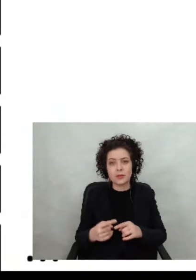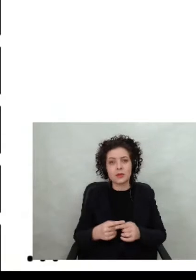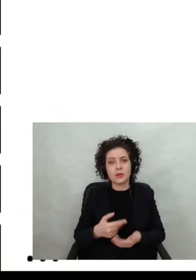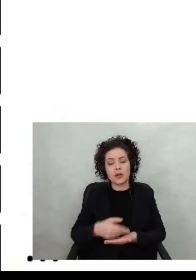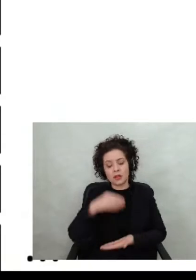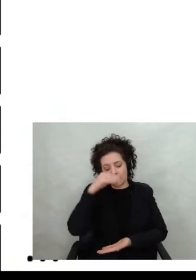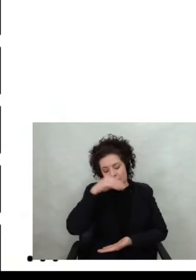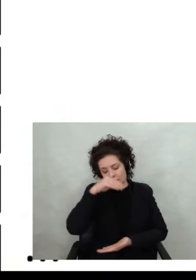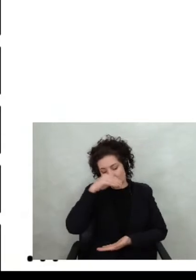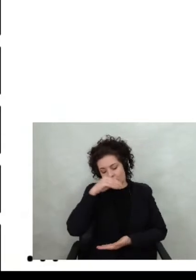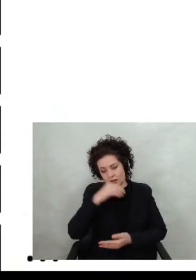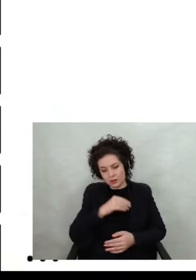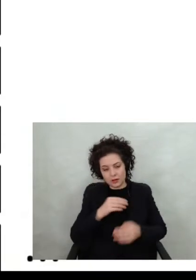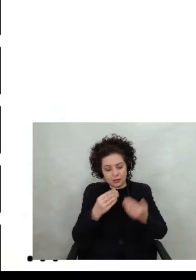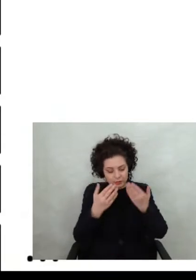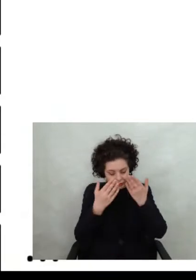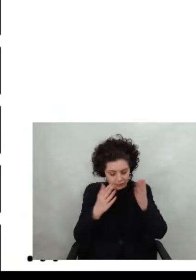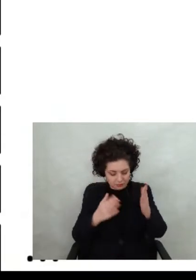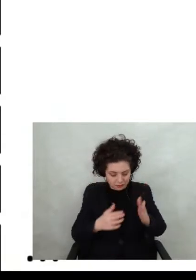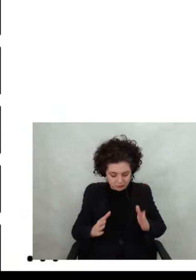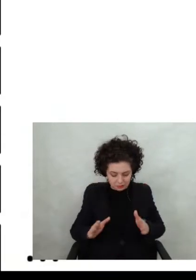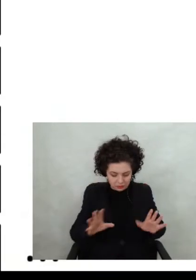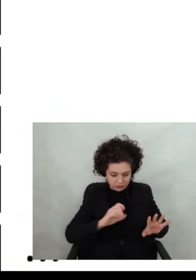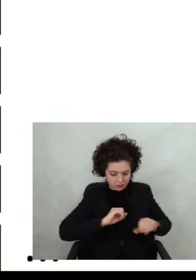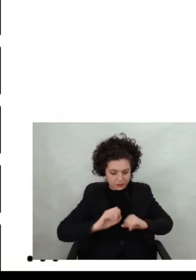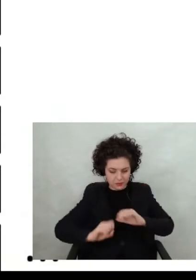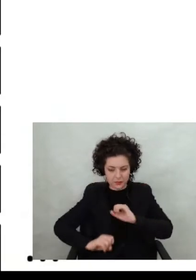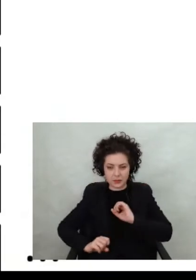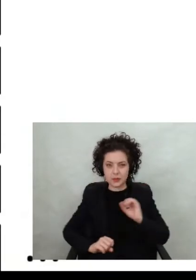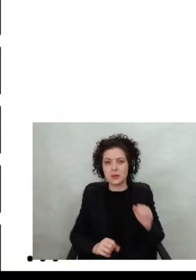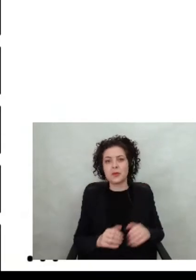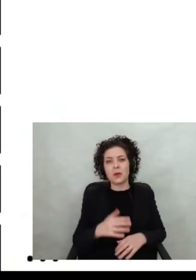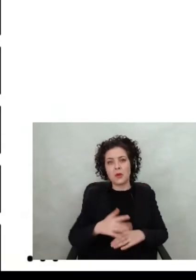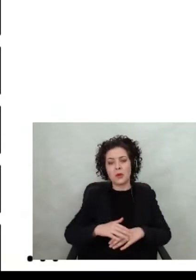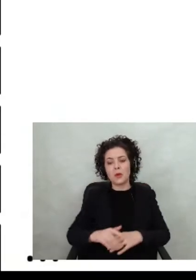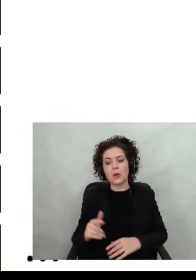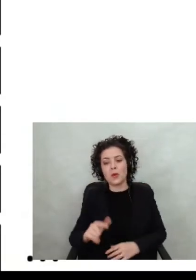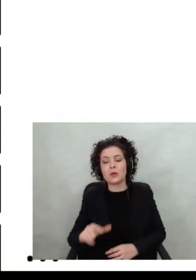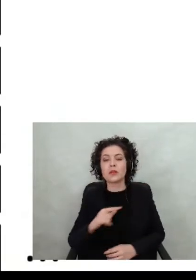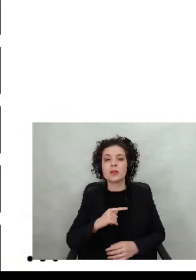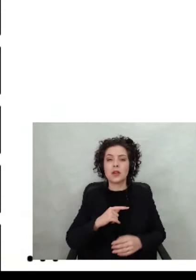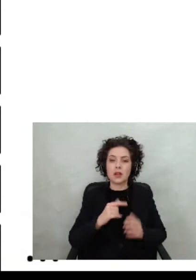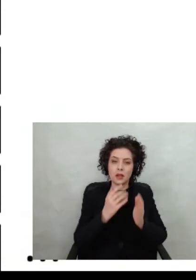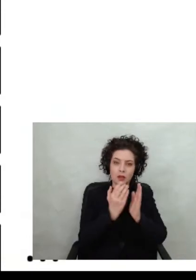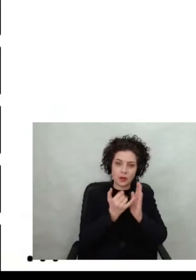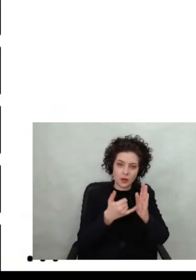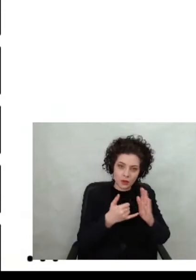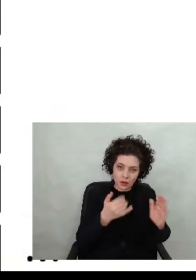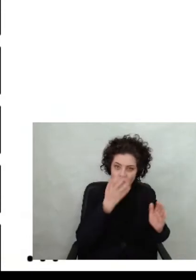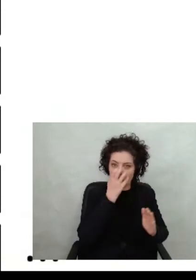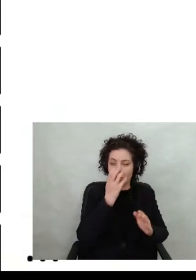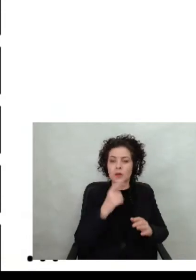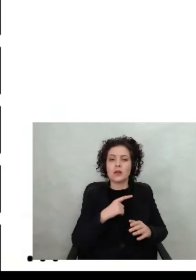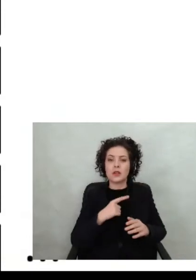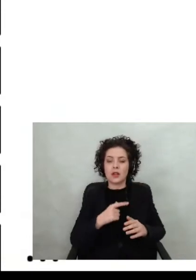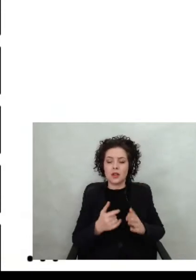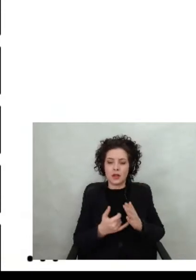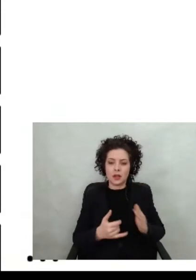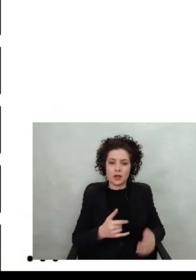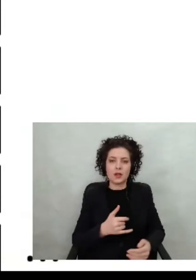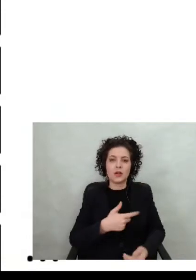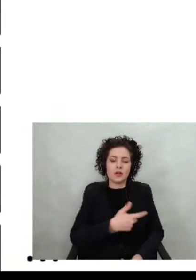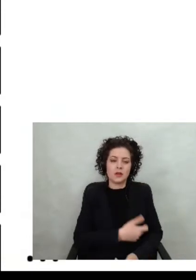apresentam. Então, nós vamos fazer ventilação mecânica, nós temos estratégias adequadas de sedação e analgesia, manejo